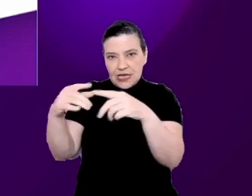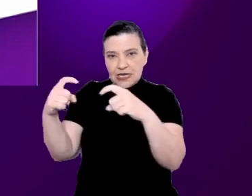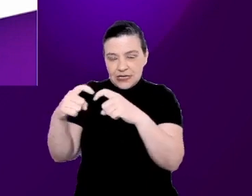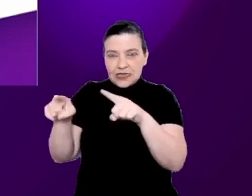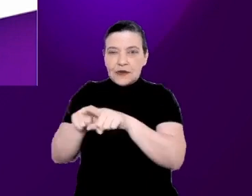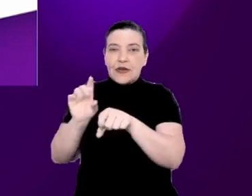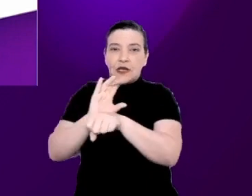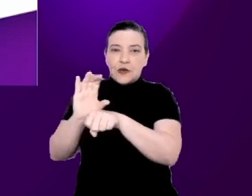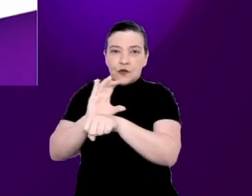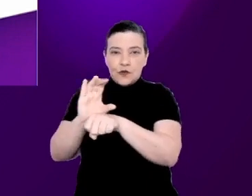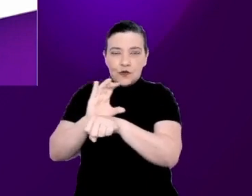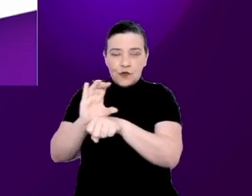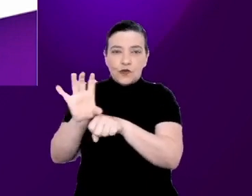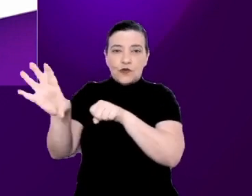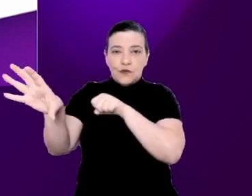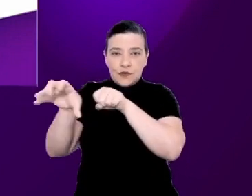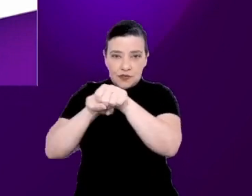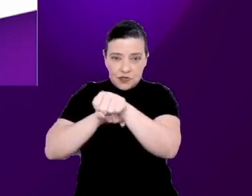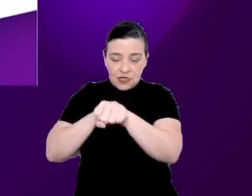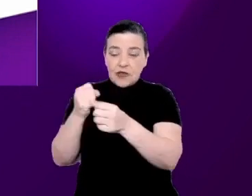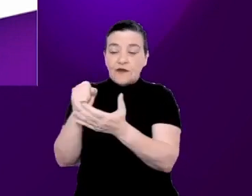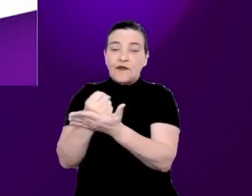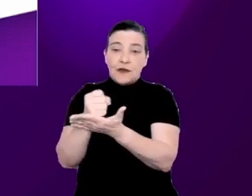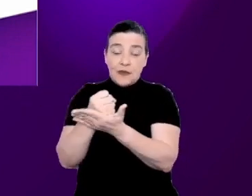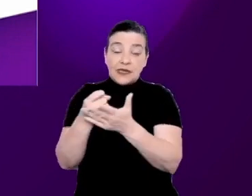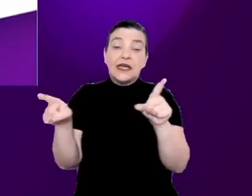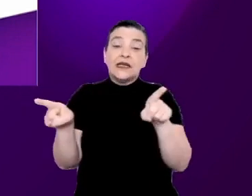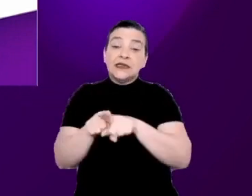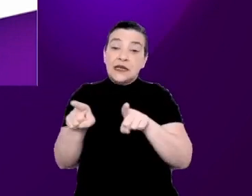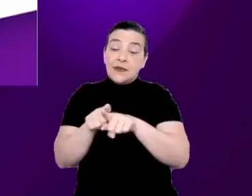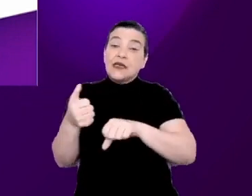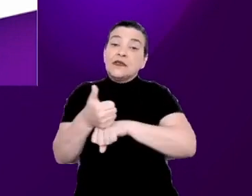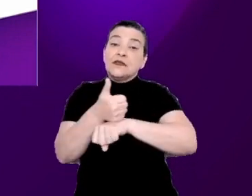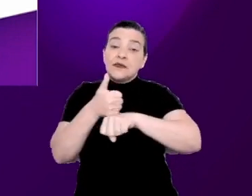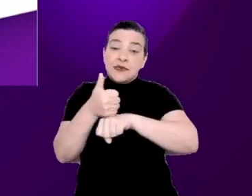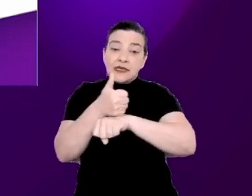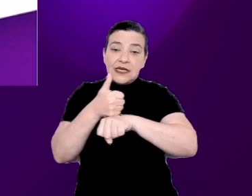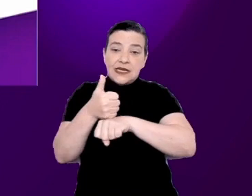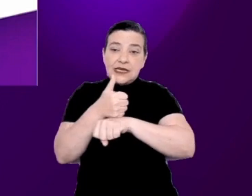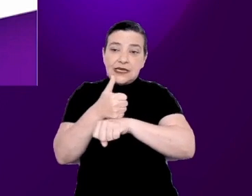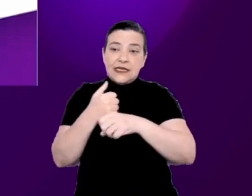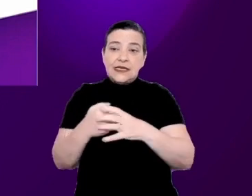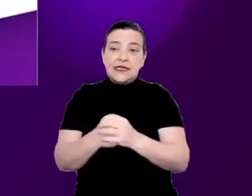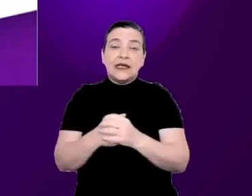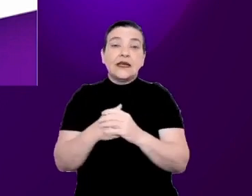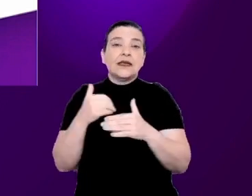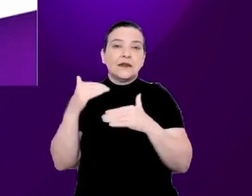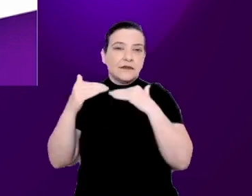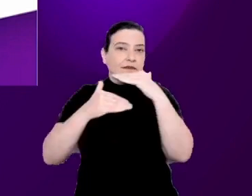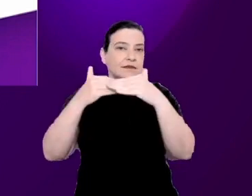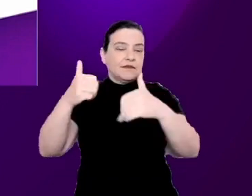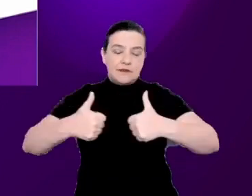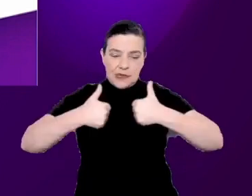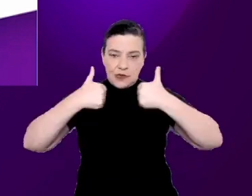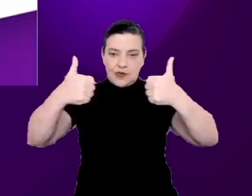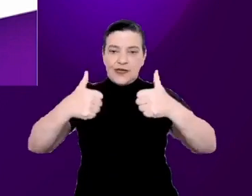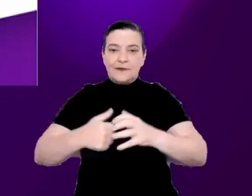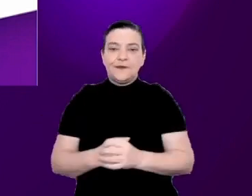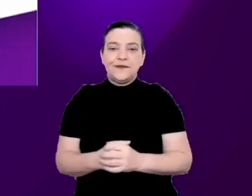em atenção farmacêutica e farmácia clínica, e também sou especialista em melhoria contínua.